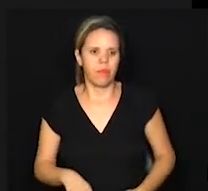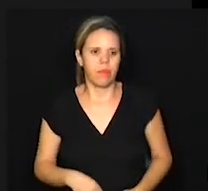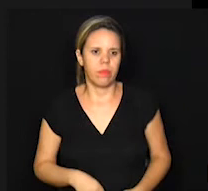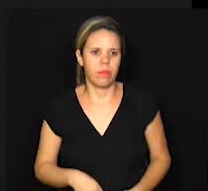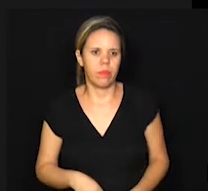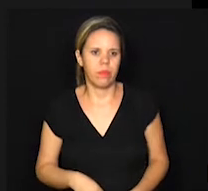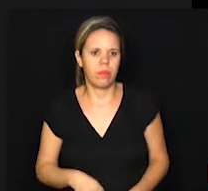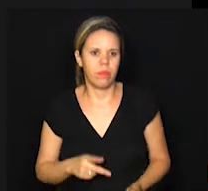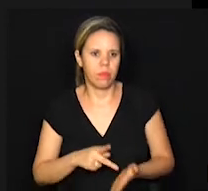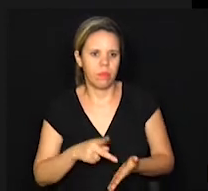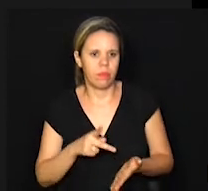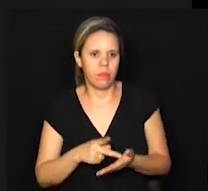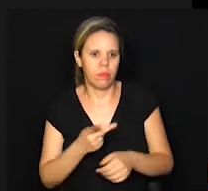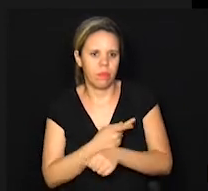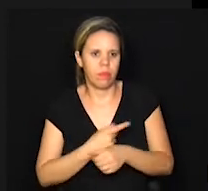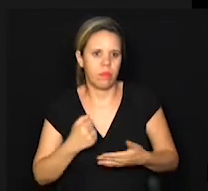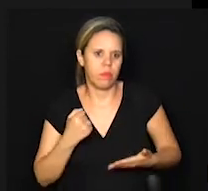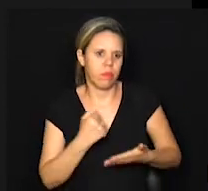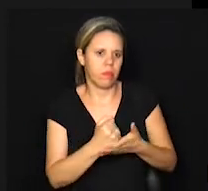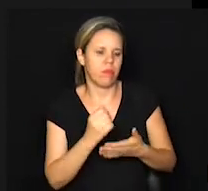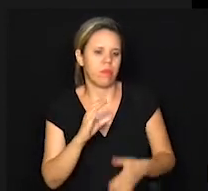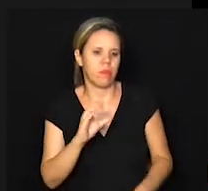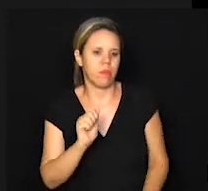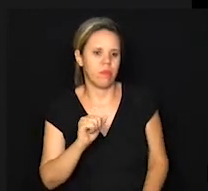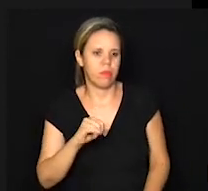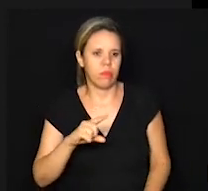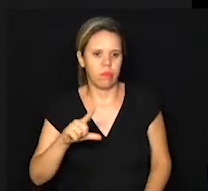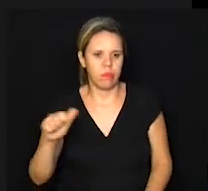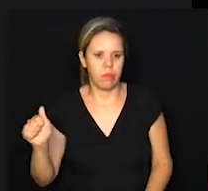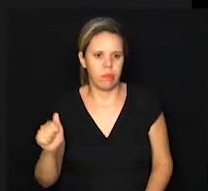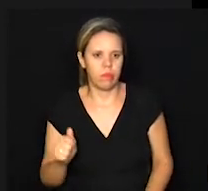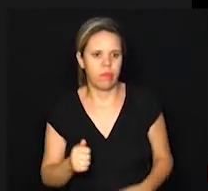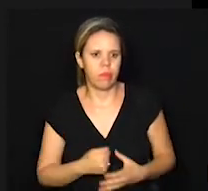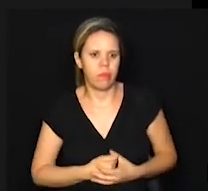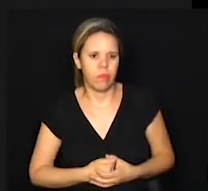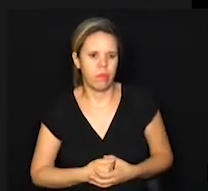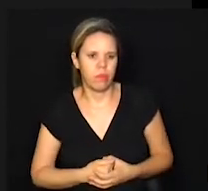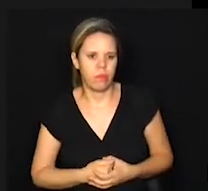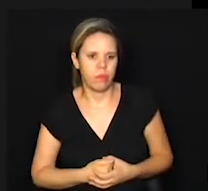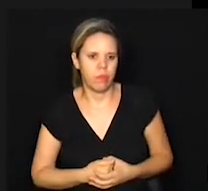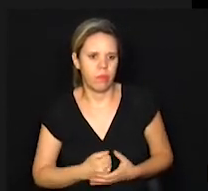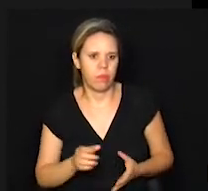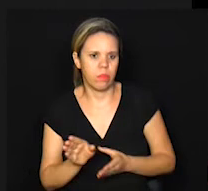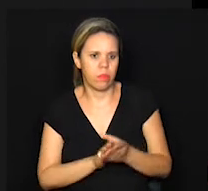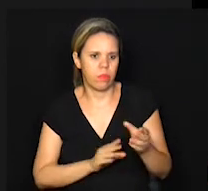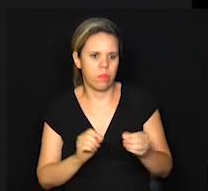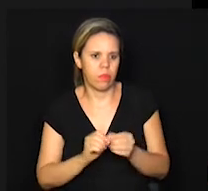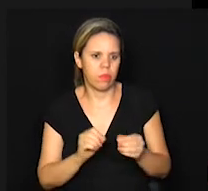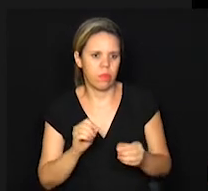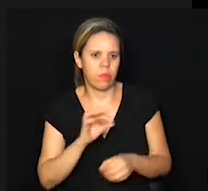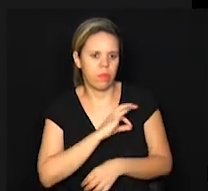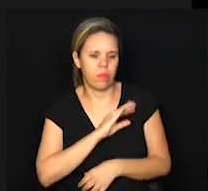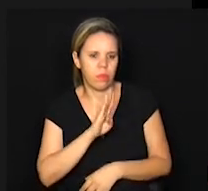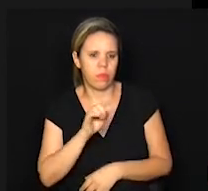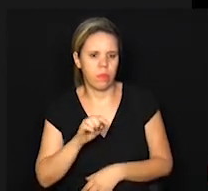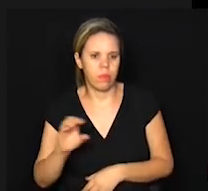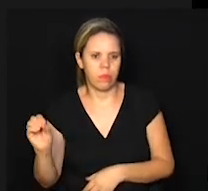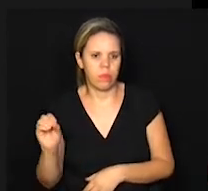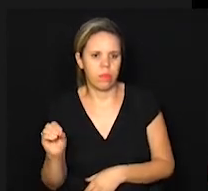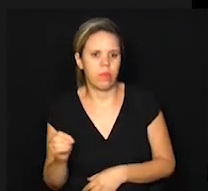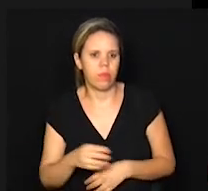na verdade, eu procurei a ajuda da Camila, da professora Camila. Ela me orientou a fazer um boletim de ocorrência, eu fiz um